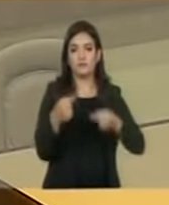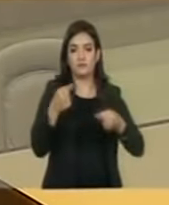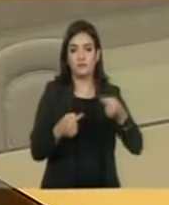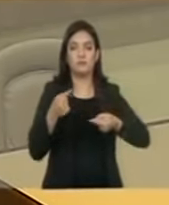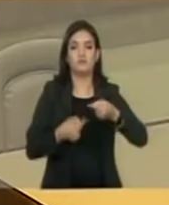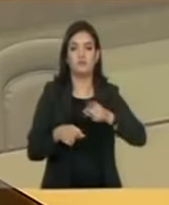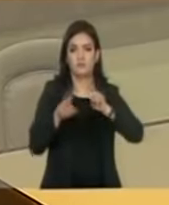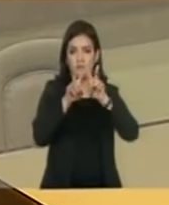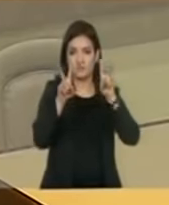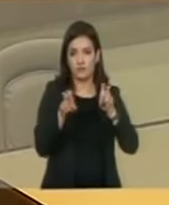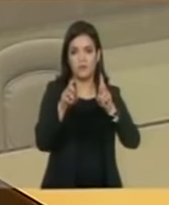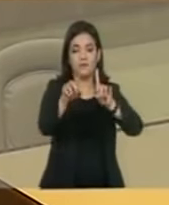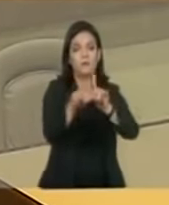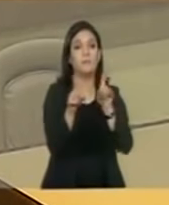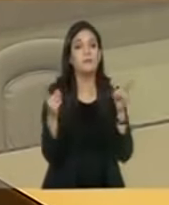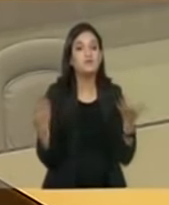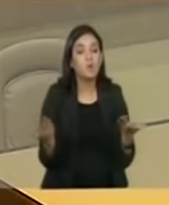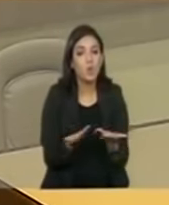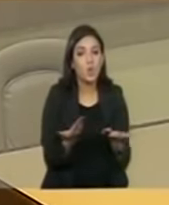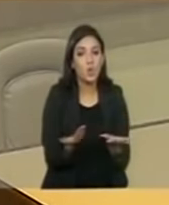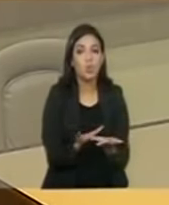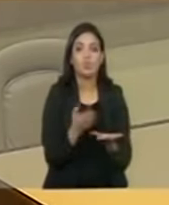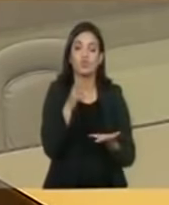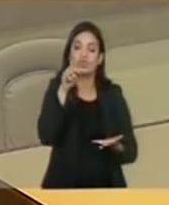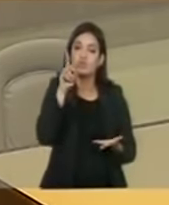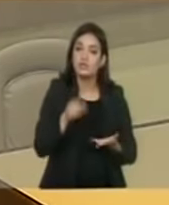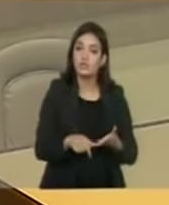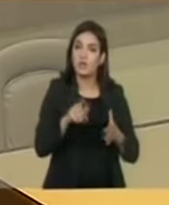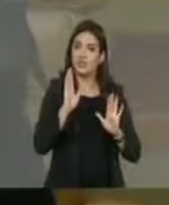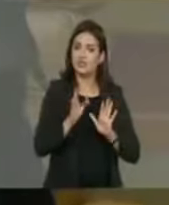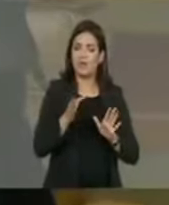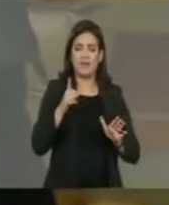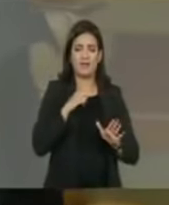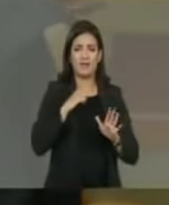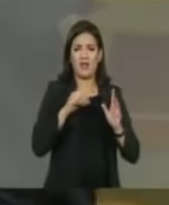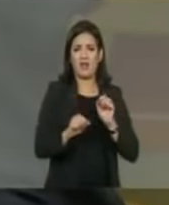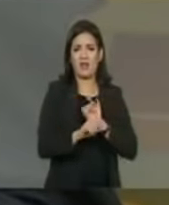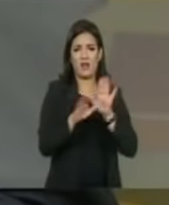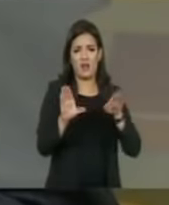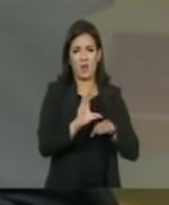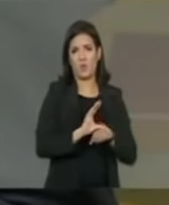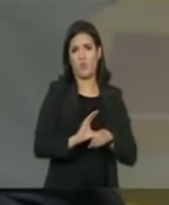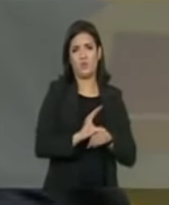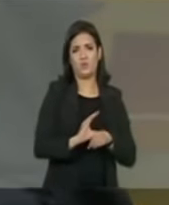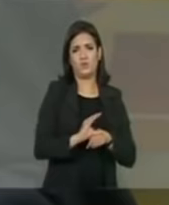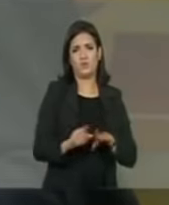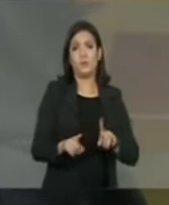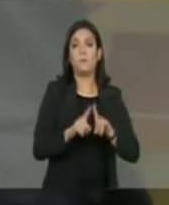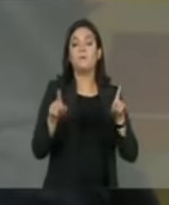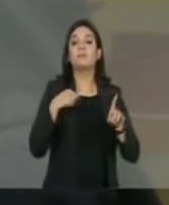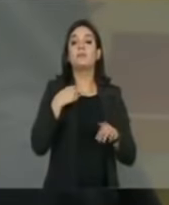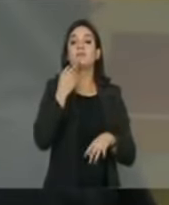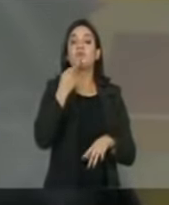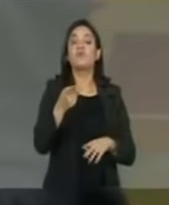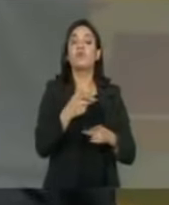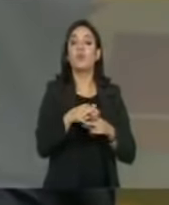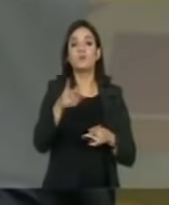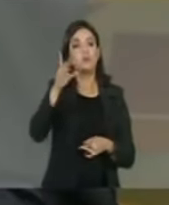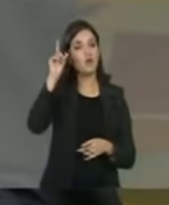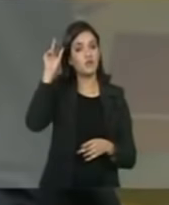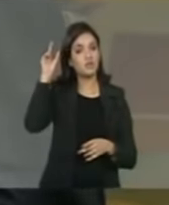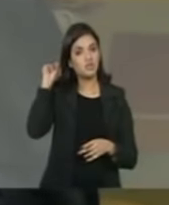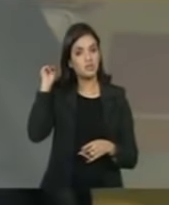é objeto de explicita cláusula funcional mas eu menciono uma antiga decisão do supremo